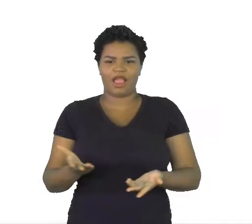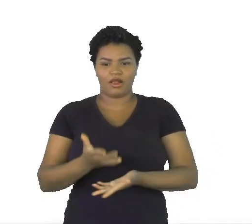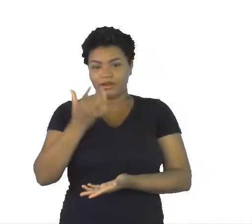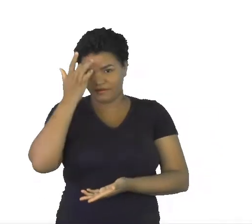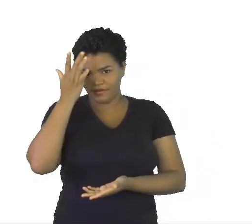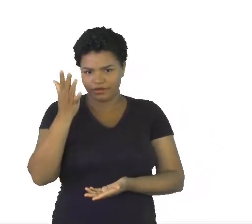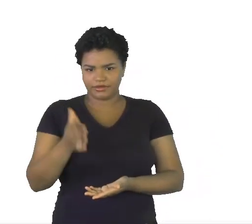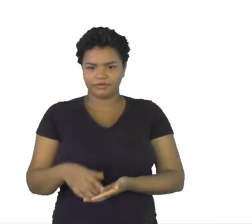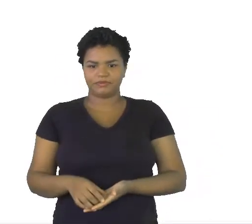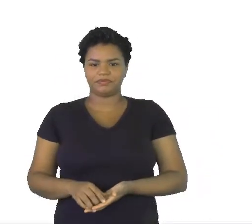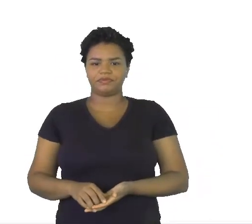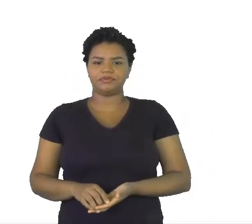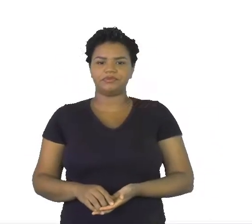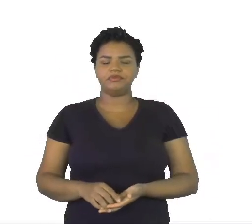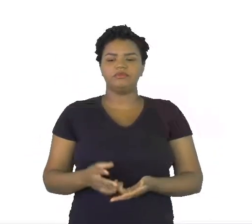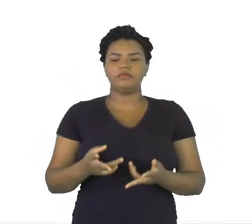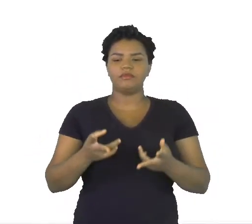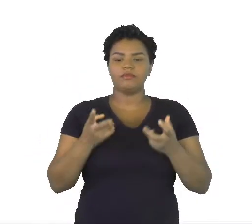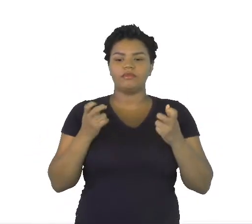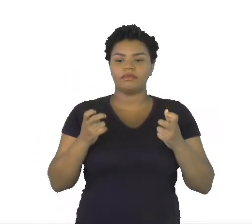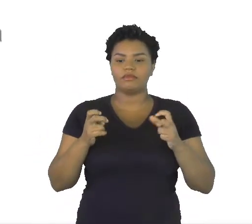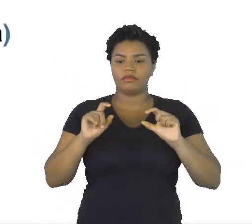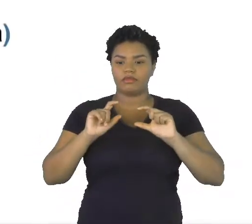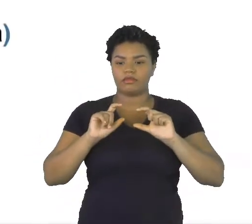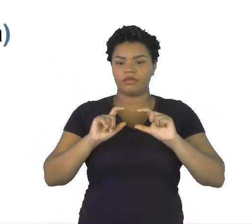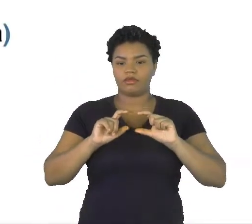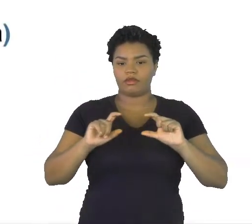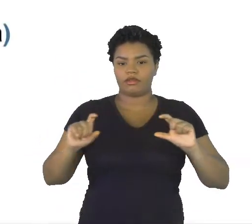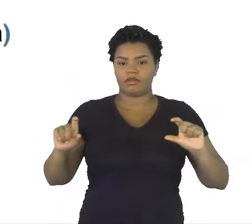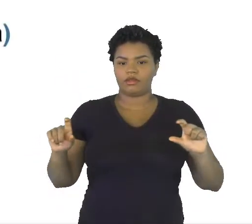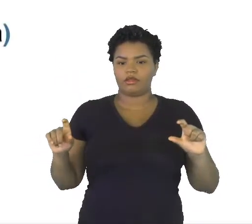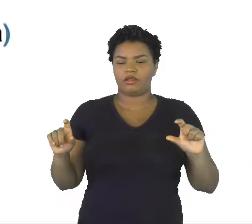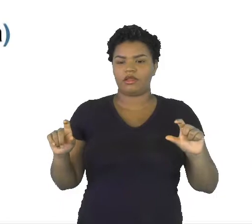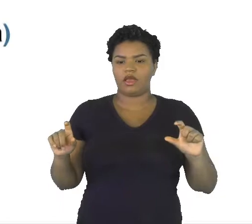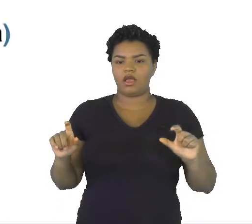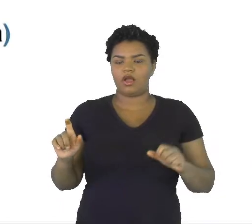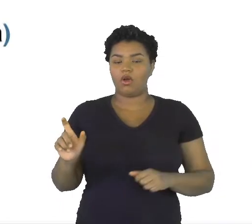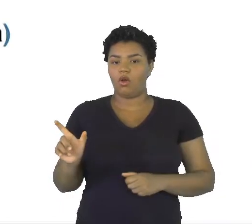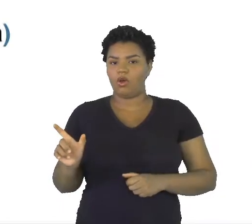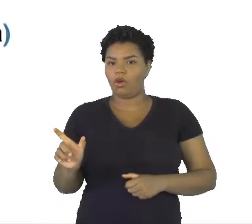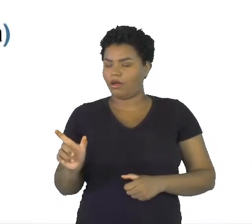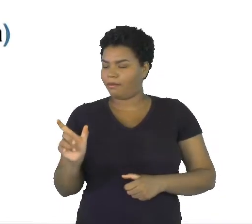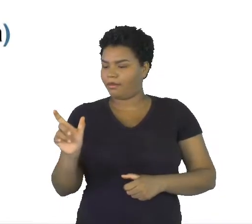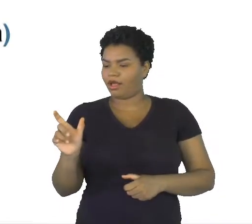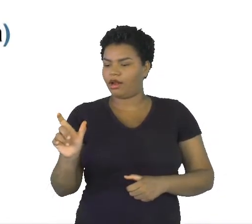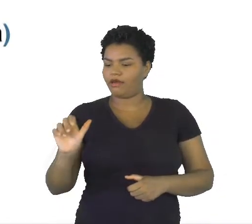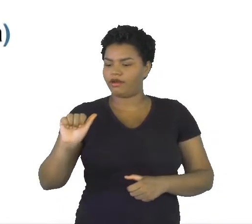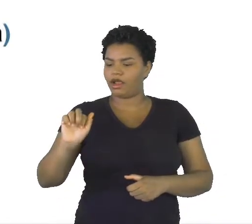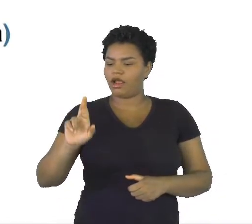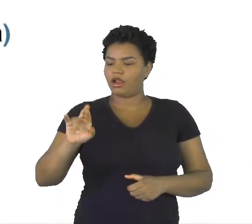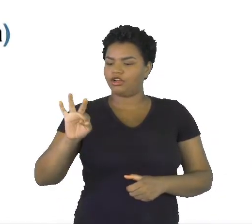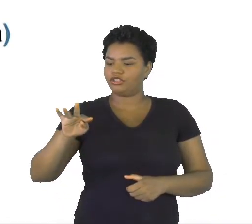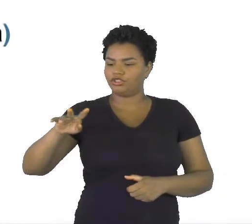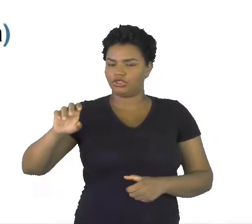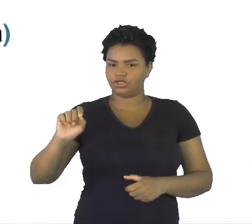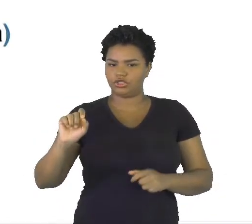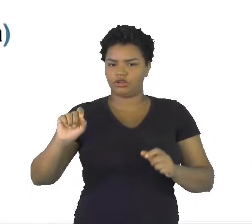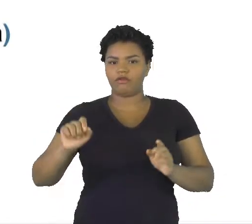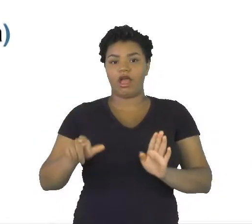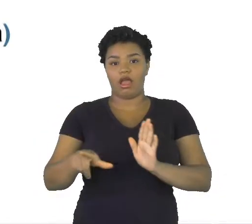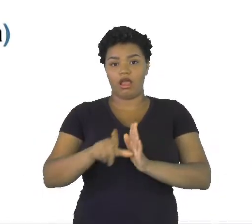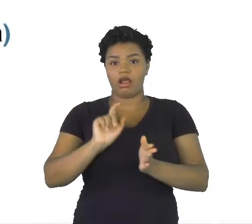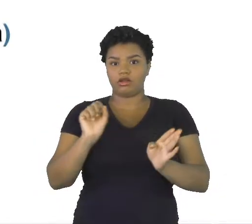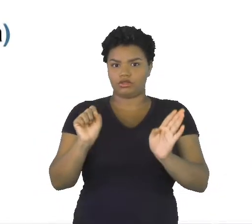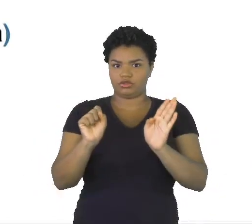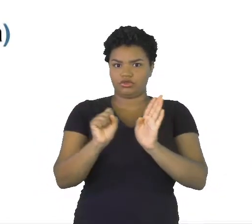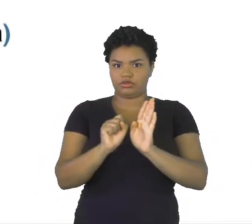fácil. Observe o artigo que vai preceder o meu substantivo. Na questão número